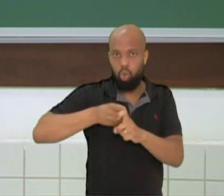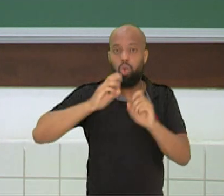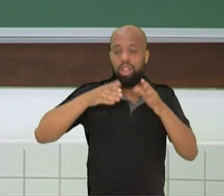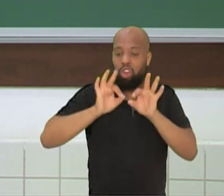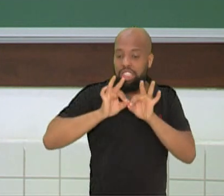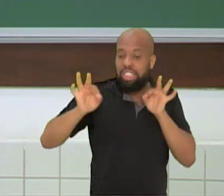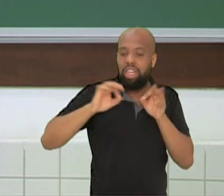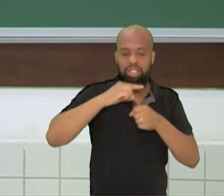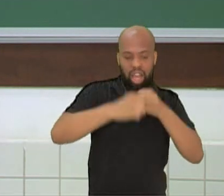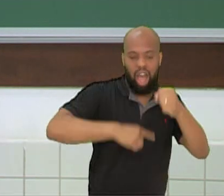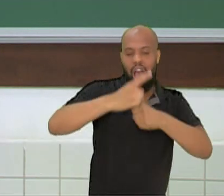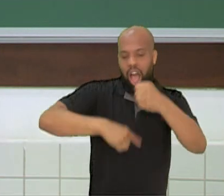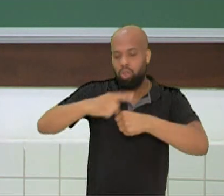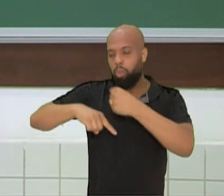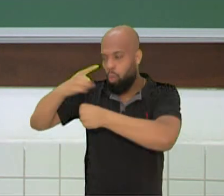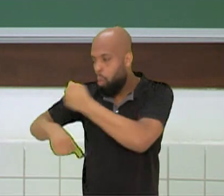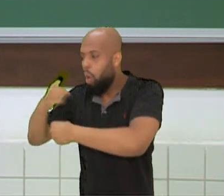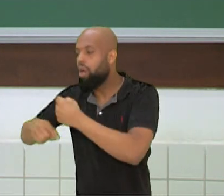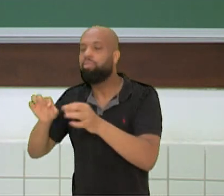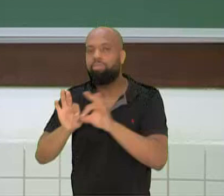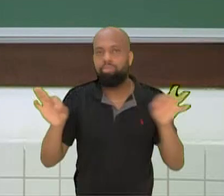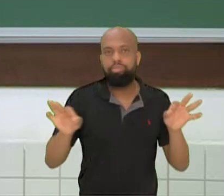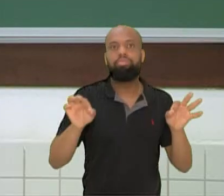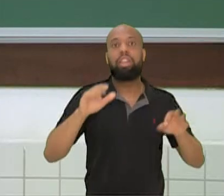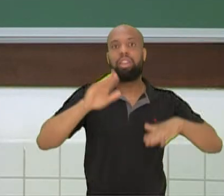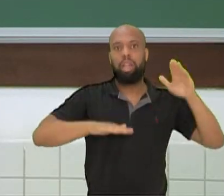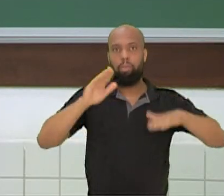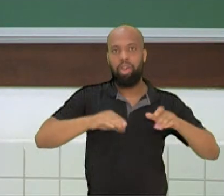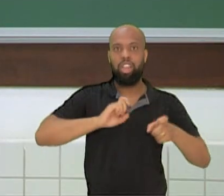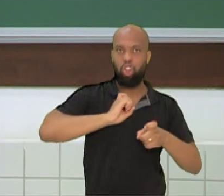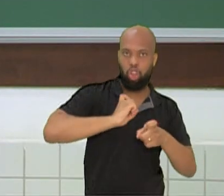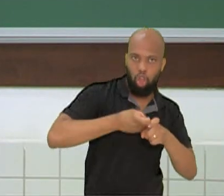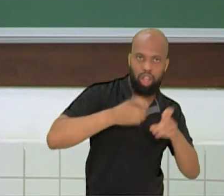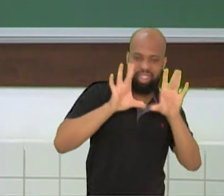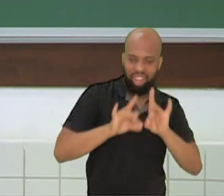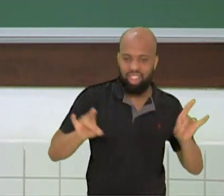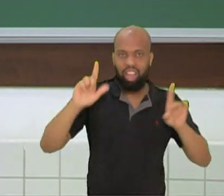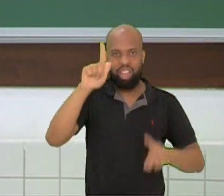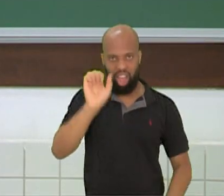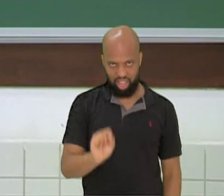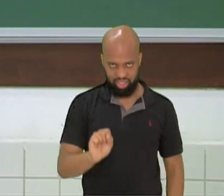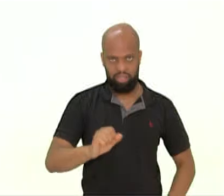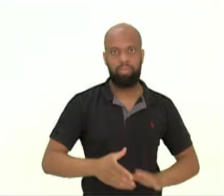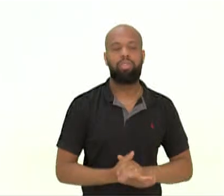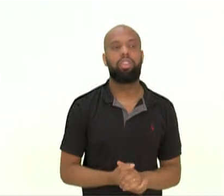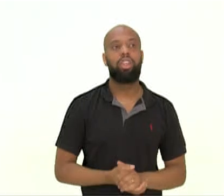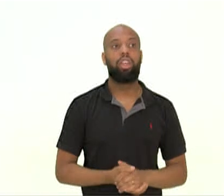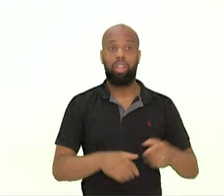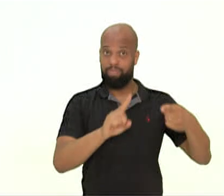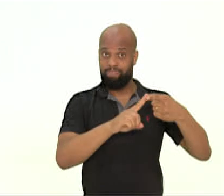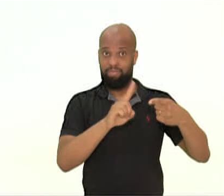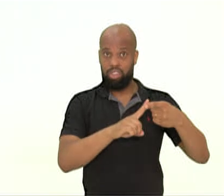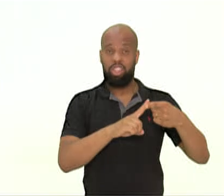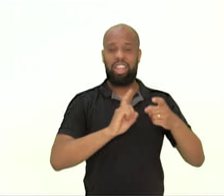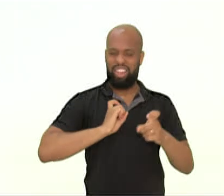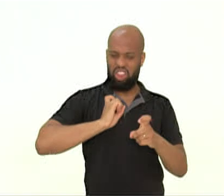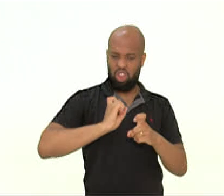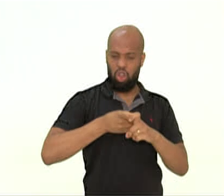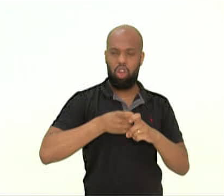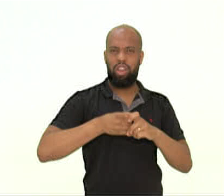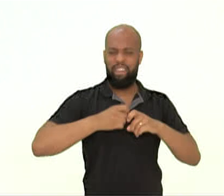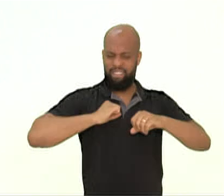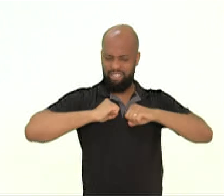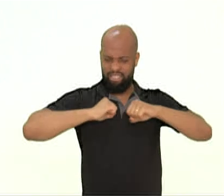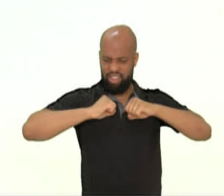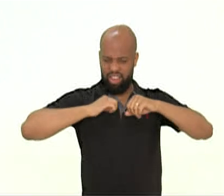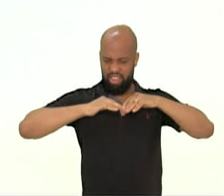cada vez menores. Então, aí evidencia algumas situações que a gente vai descrever agora ali. Me acompanhe na tela. No sólido, é uma menor vibração